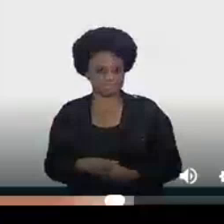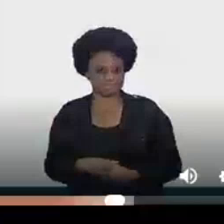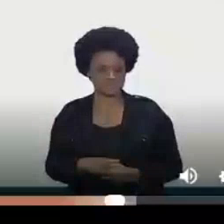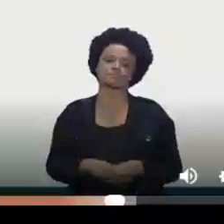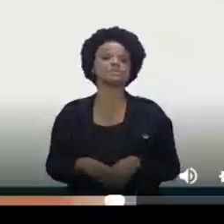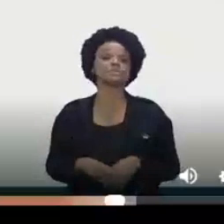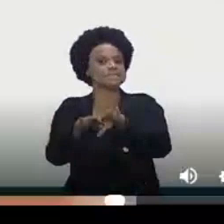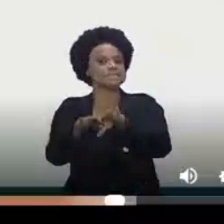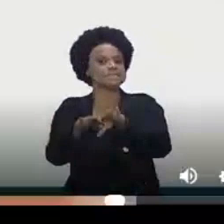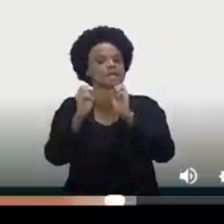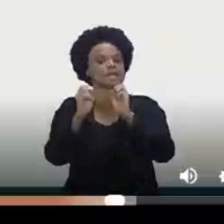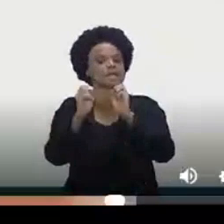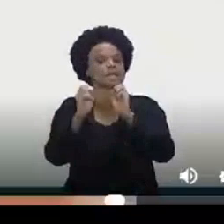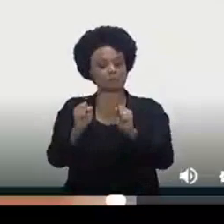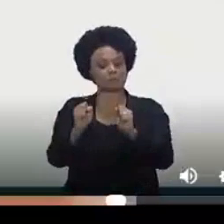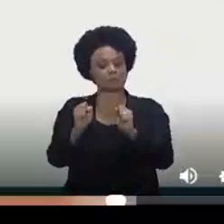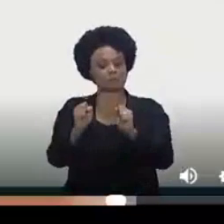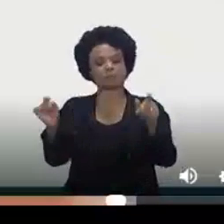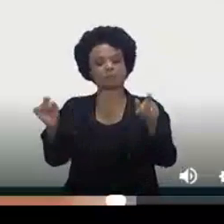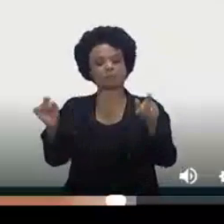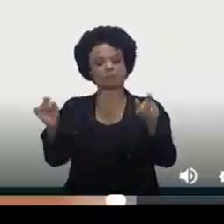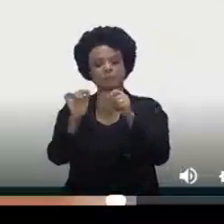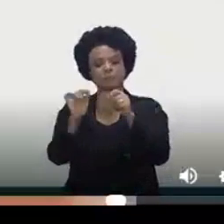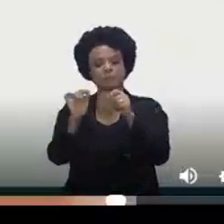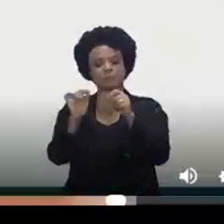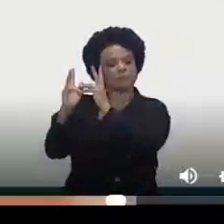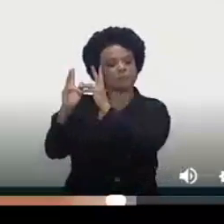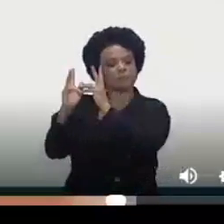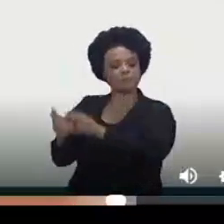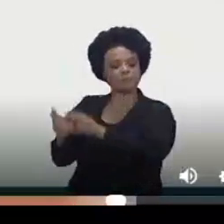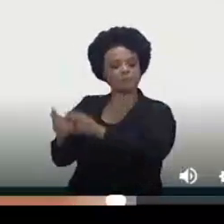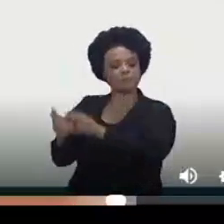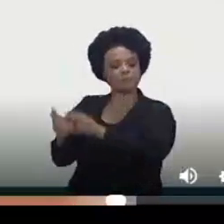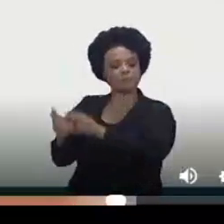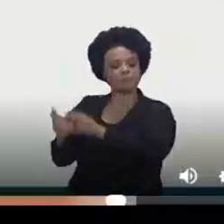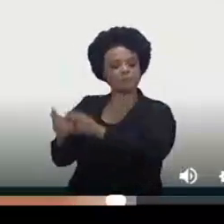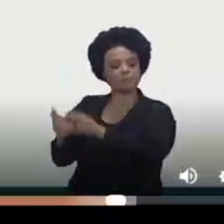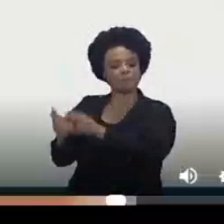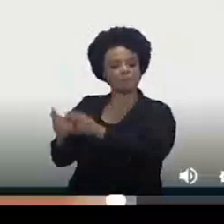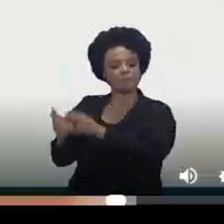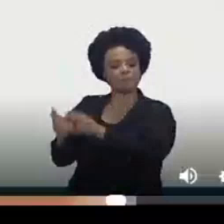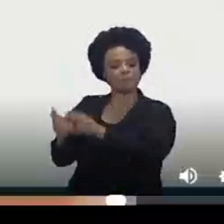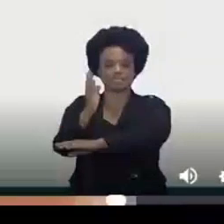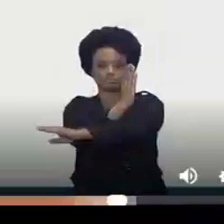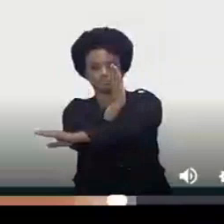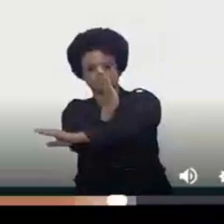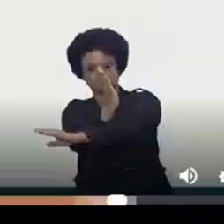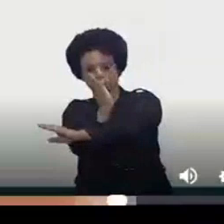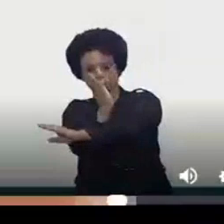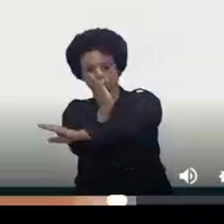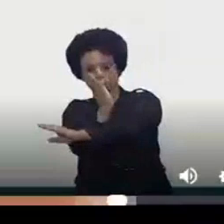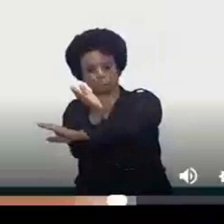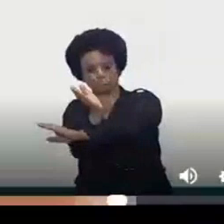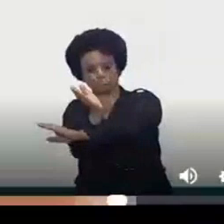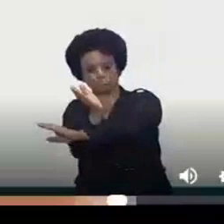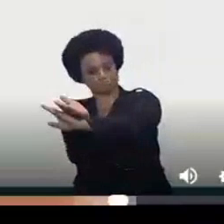Você também depois pode fazer essa mesma linearização, que é a velocidade